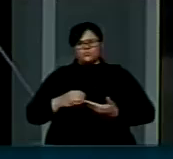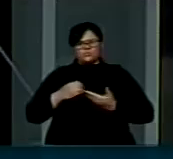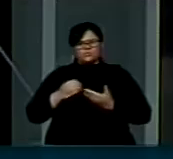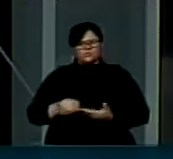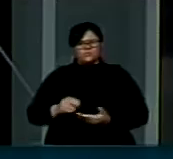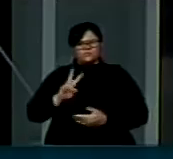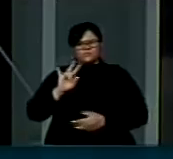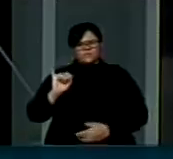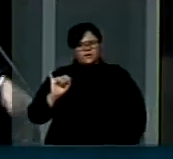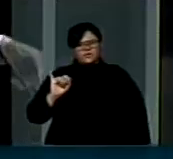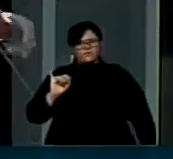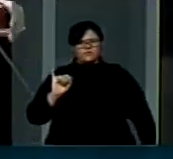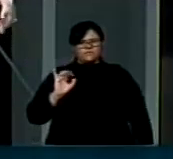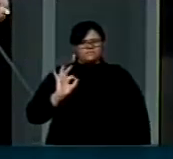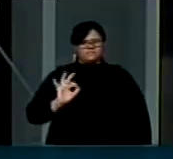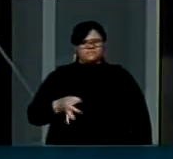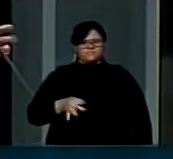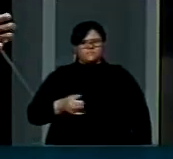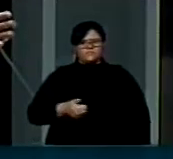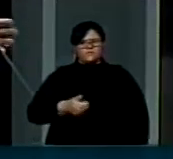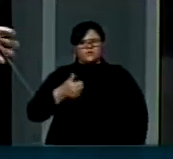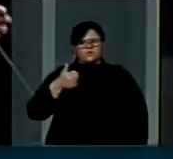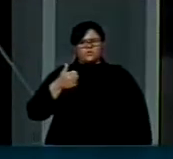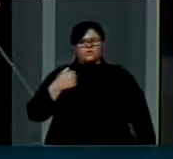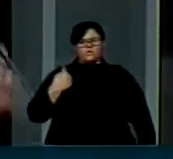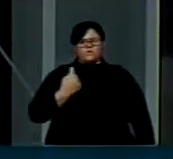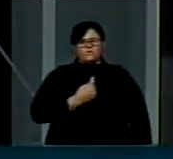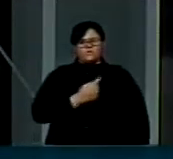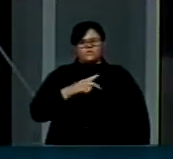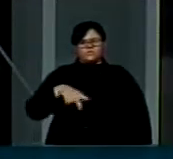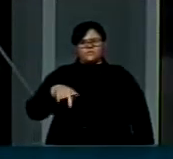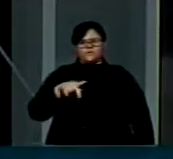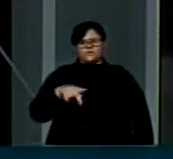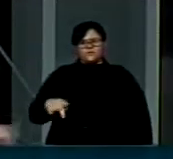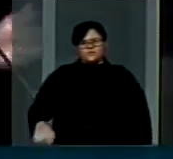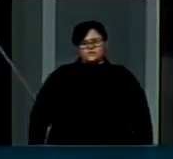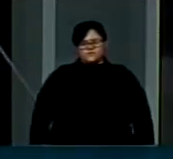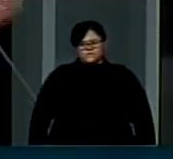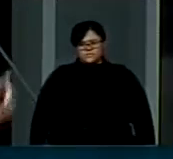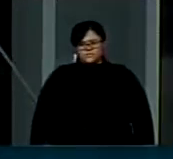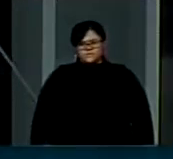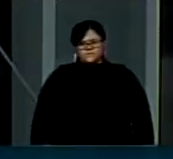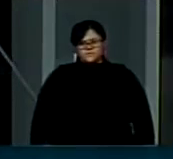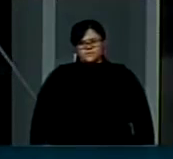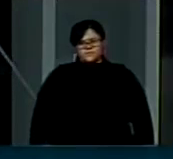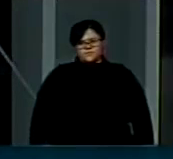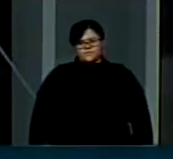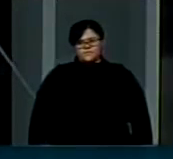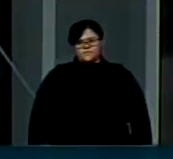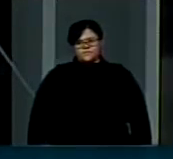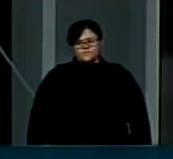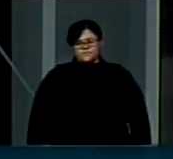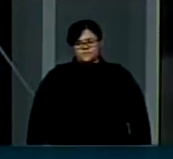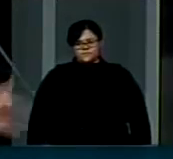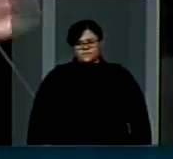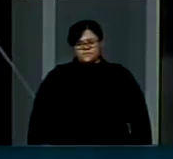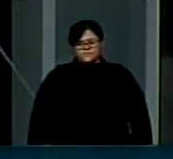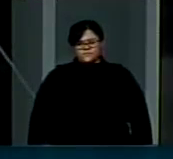contribuição significativa para a melhoria do nosso país e da humanidade. Muito obrigado, senhor presidente, era